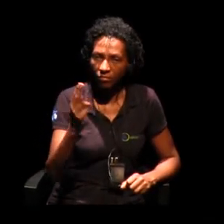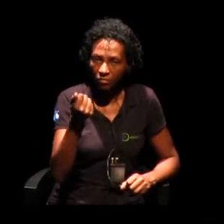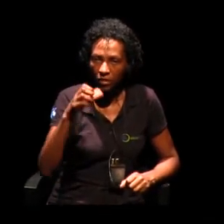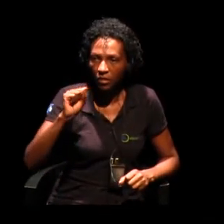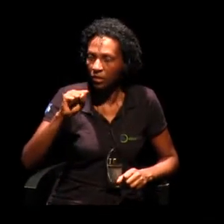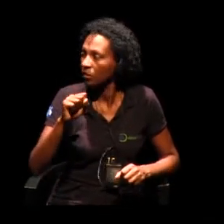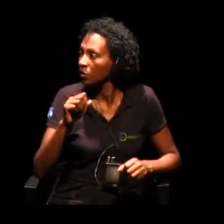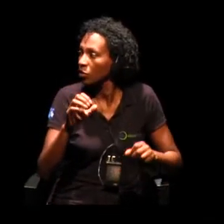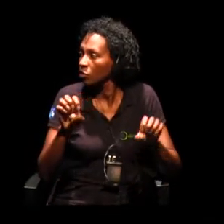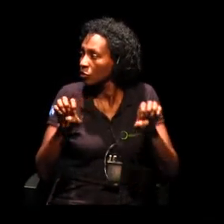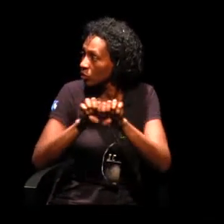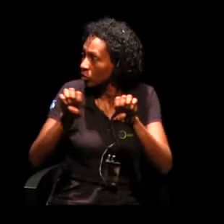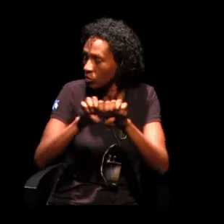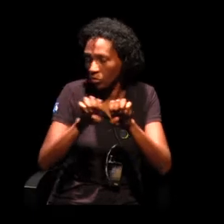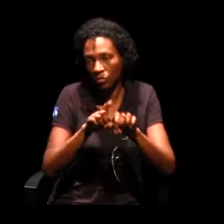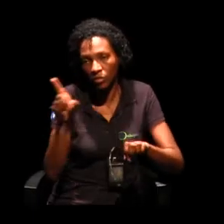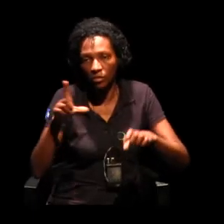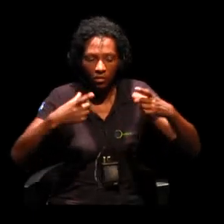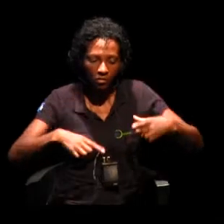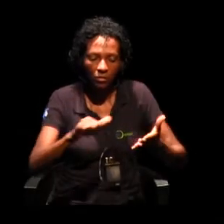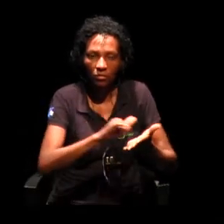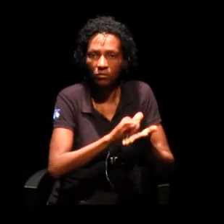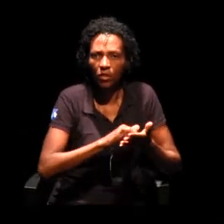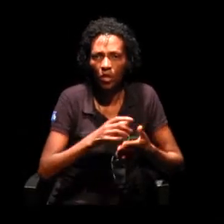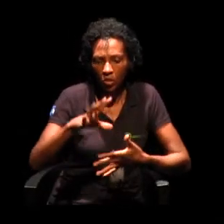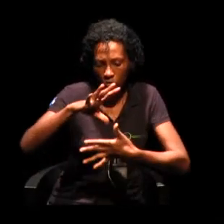estruturas elevadas em Nova York. Vocês podem ver no mapa.